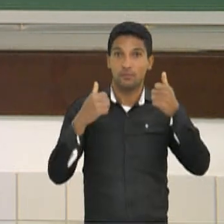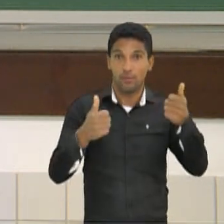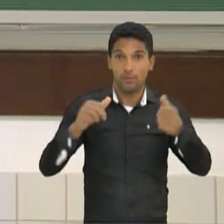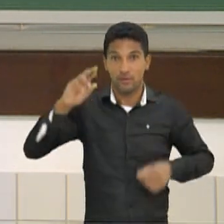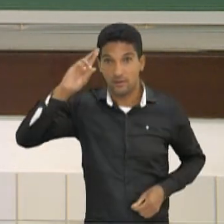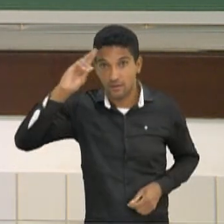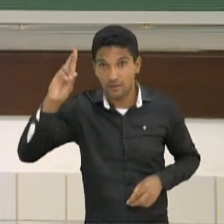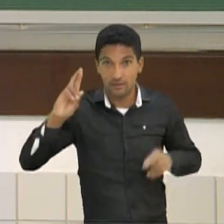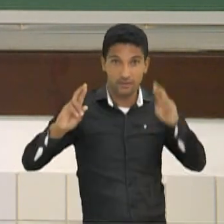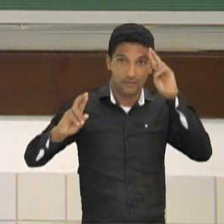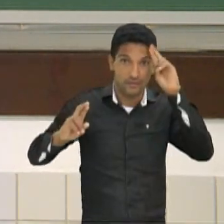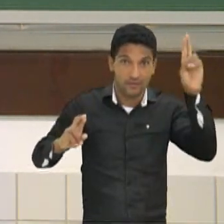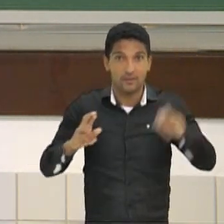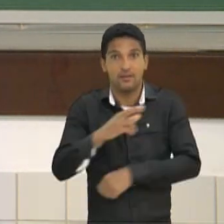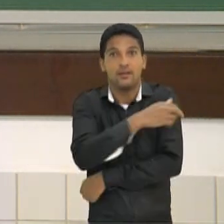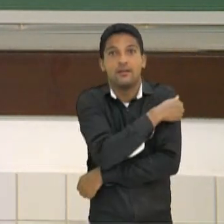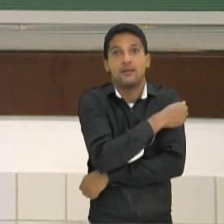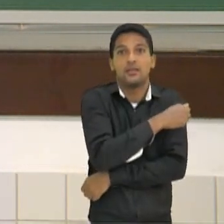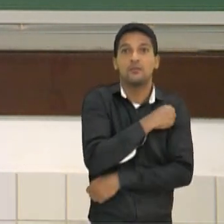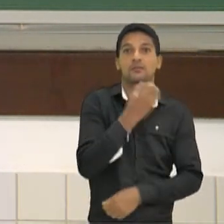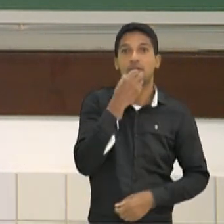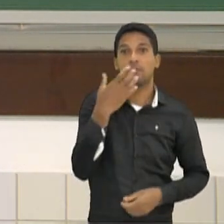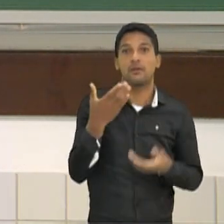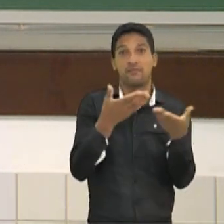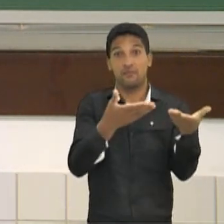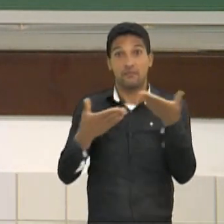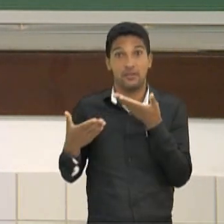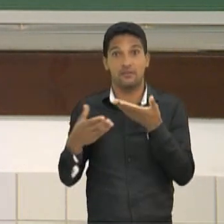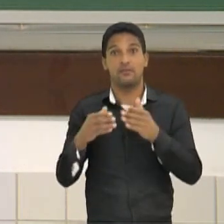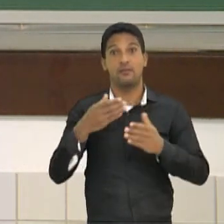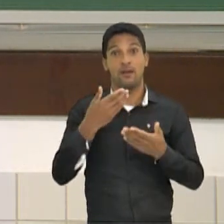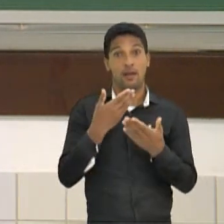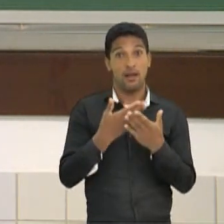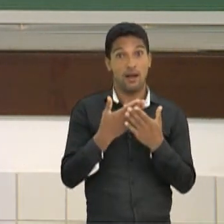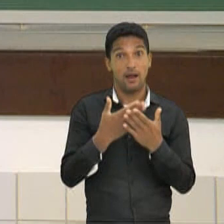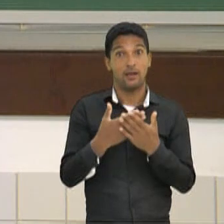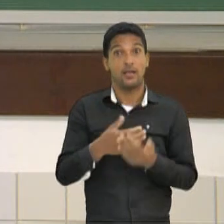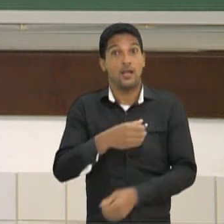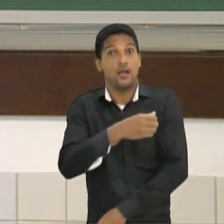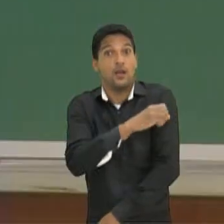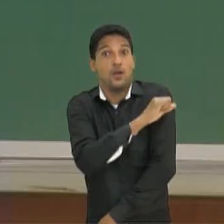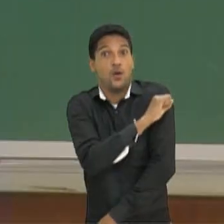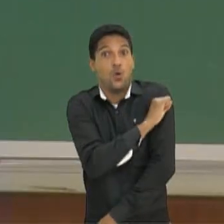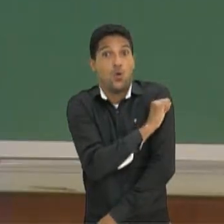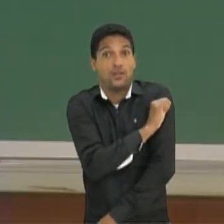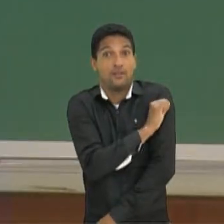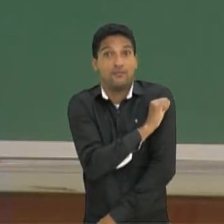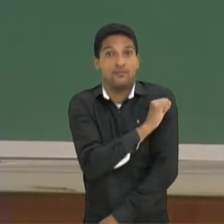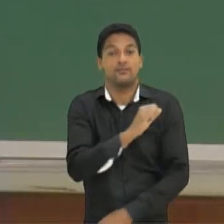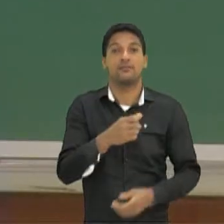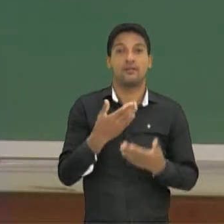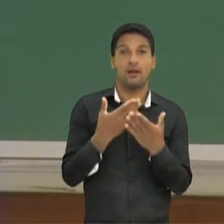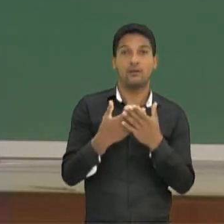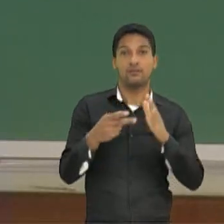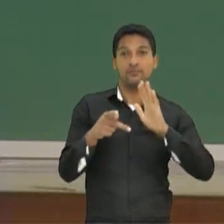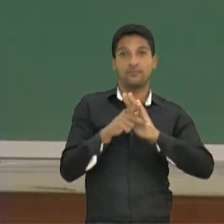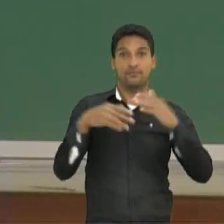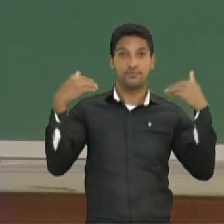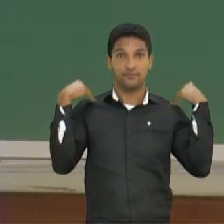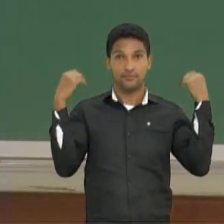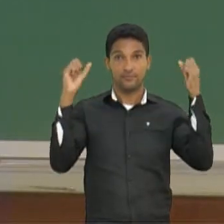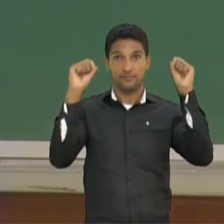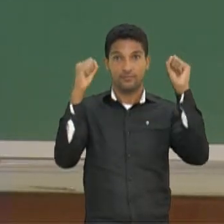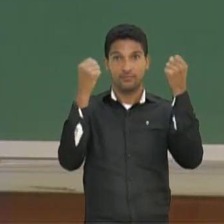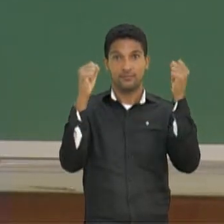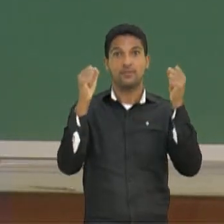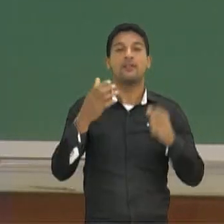Senhoras e senhores, bem-vindos! Galera do 8º ano, sejam bem-vindos à nossa aula de Educação Física. Vocês sabem que a nossa aula